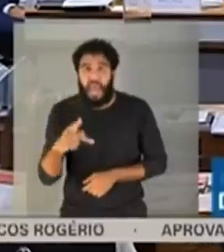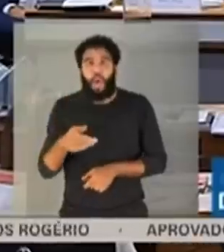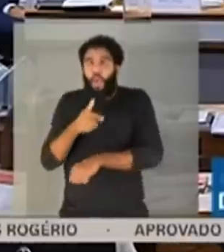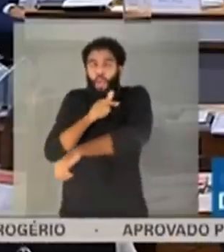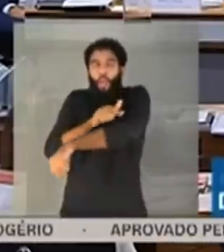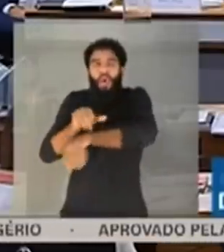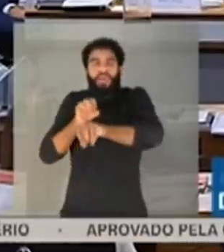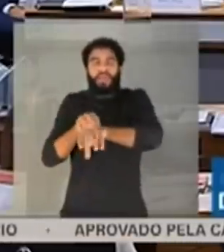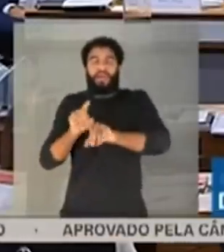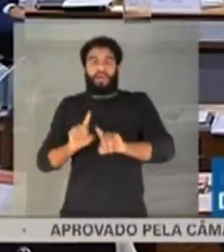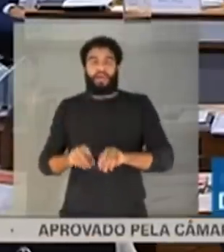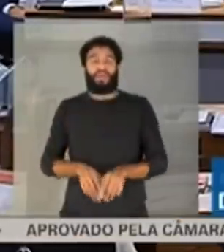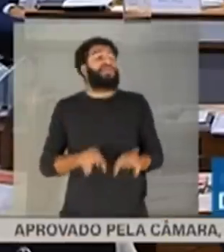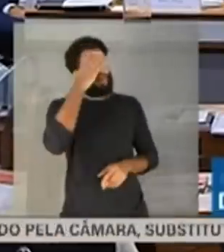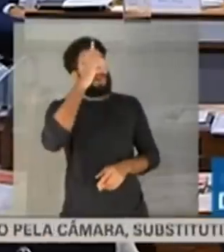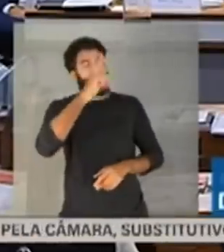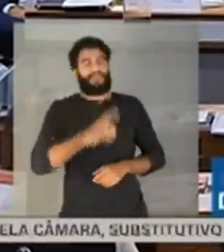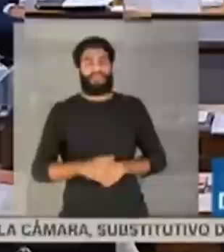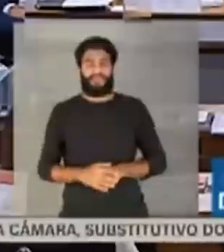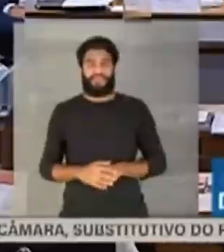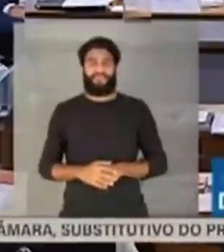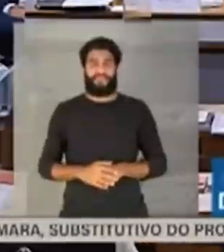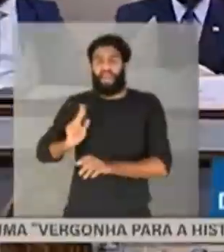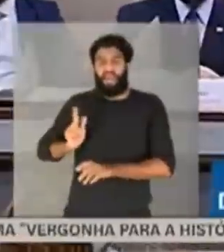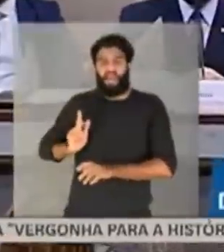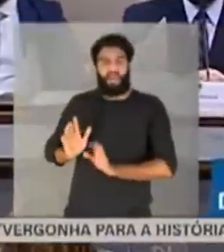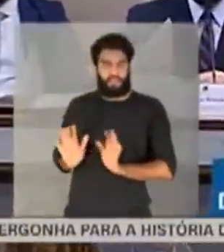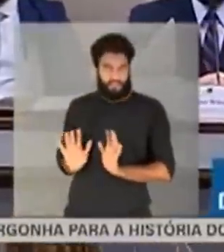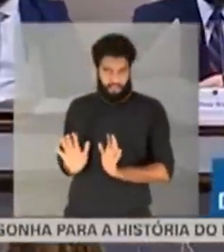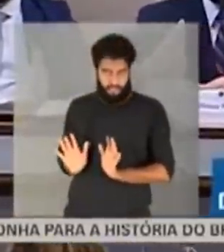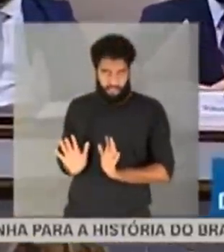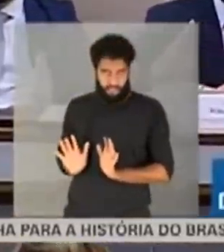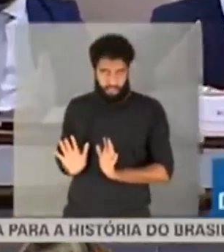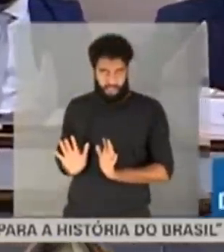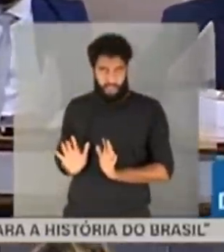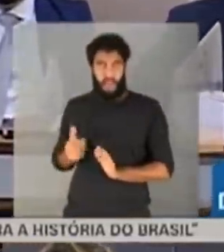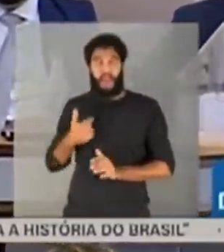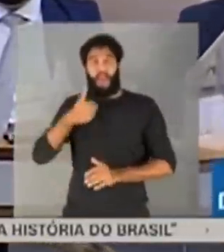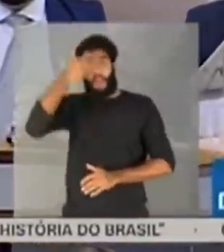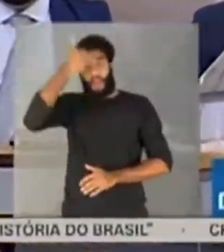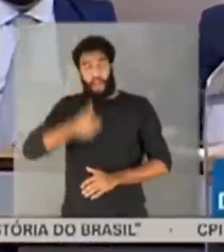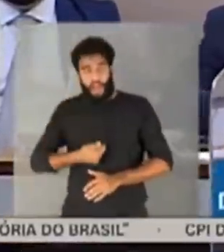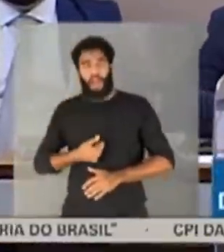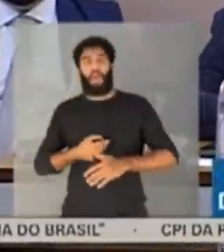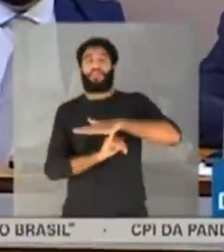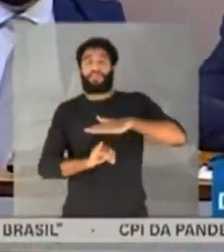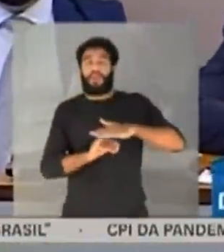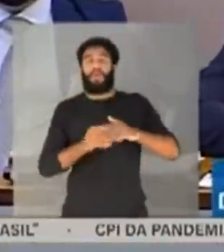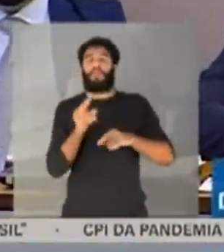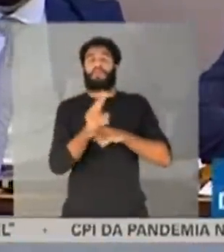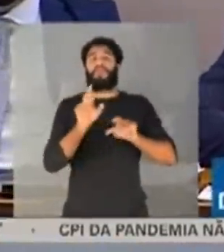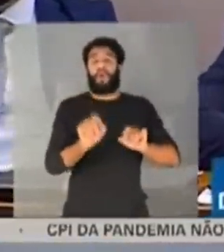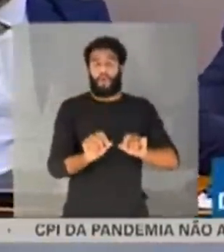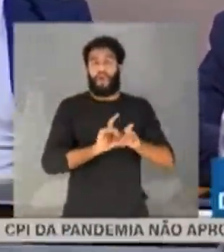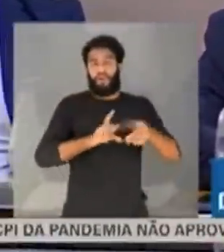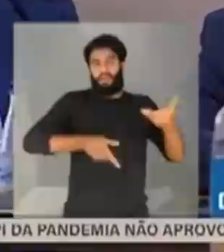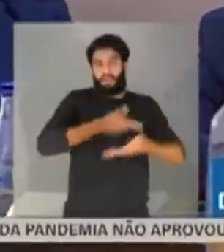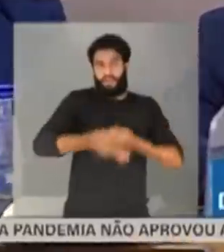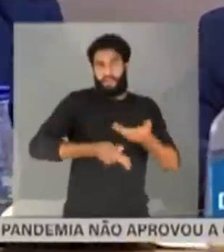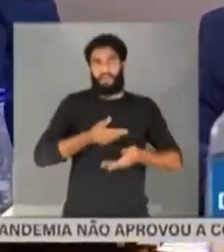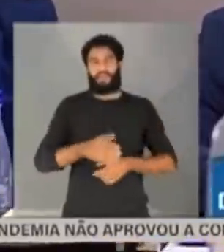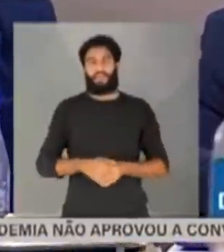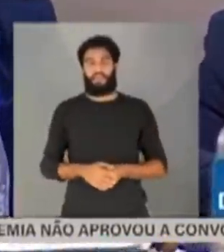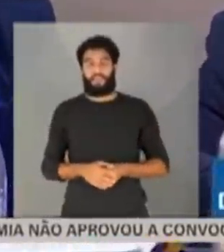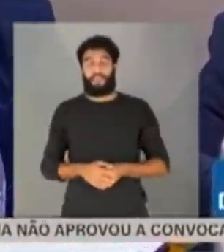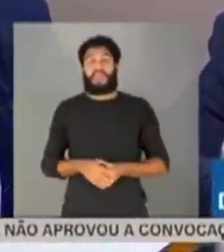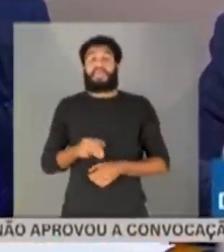Não me interrompe. Não Diferente da sua, graças a Deus. Não me interrompa, por favor. Minha questão é institucional em defesa da democracia. Ah, que lindo discurso. É. Se